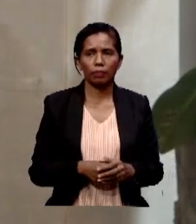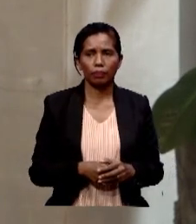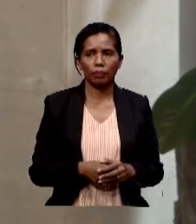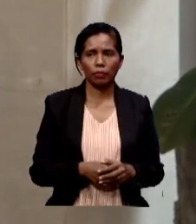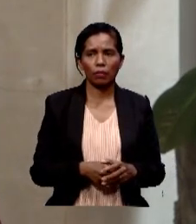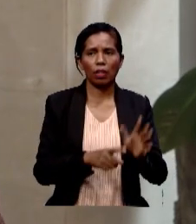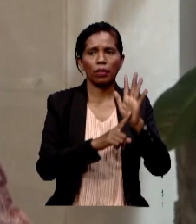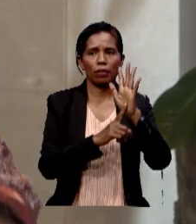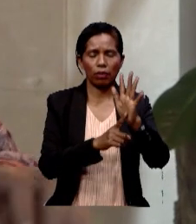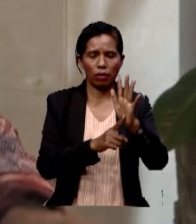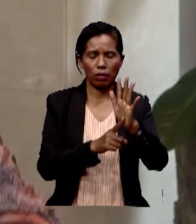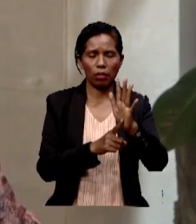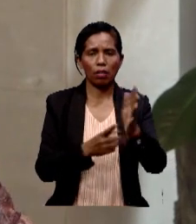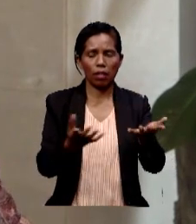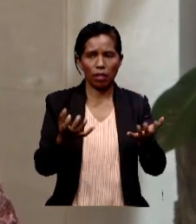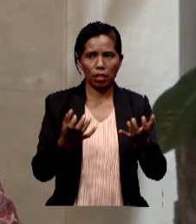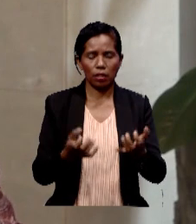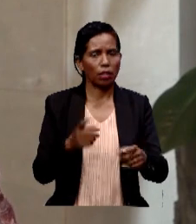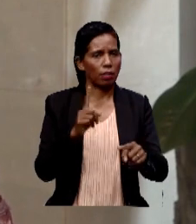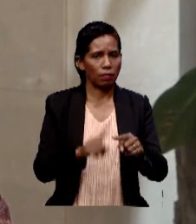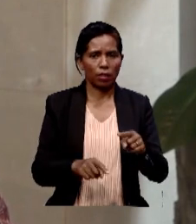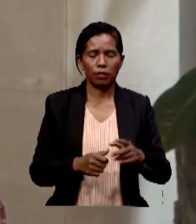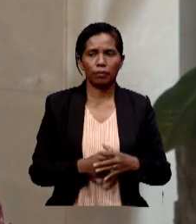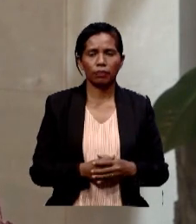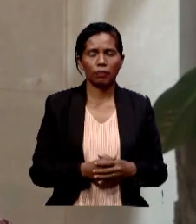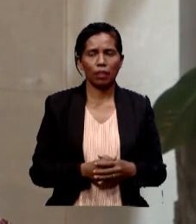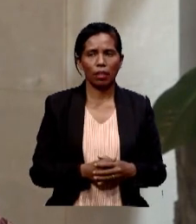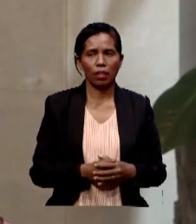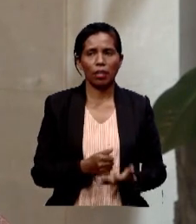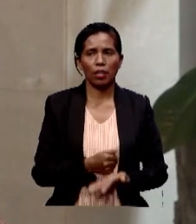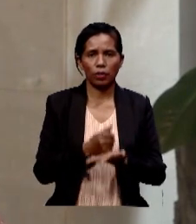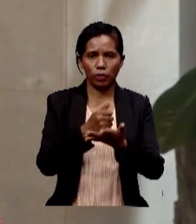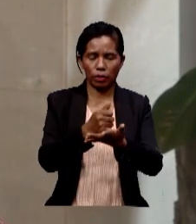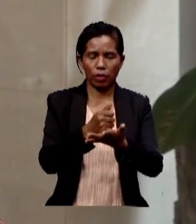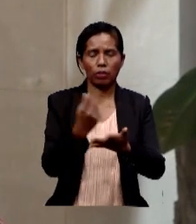atu hola iniciativa rumah bus ba la bele. Ne facilita deit.